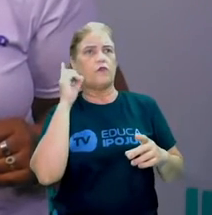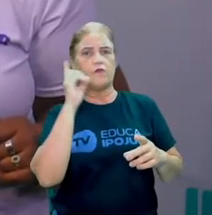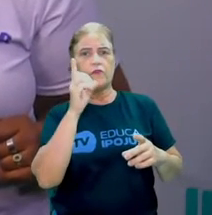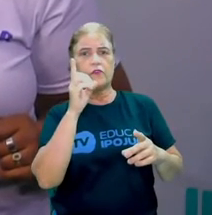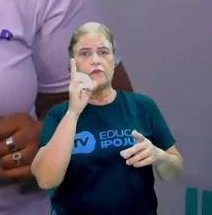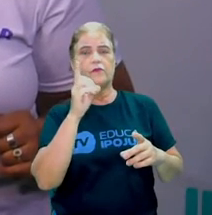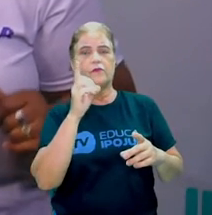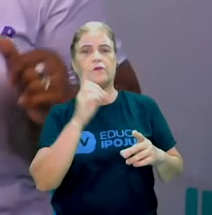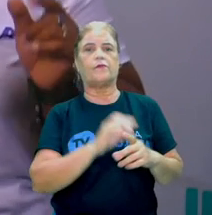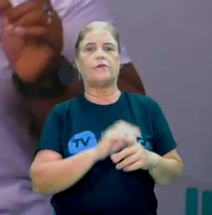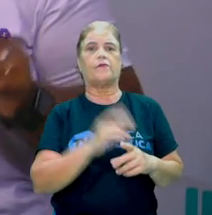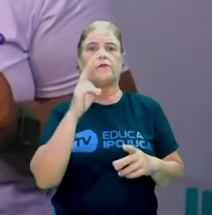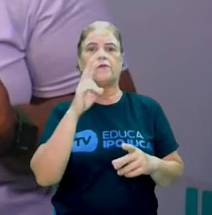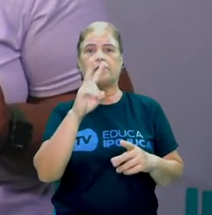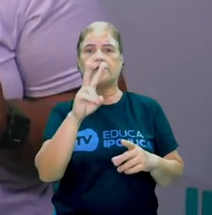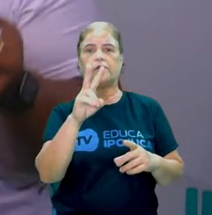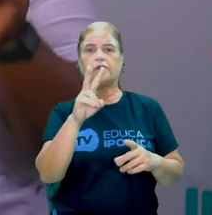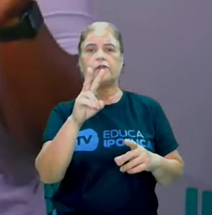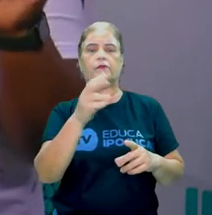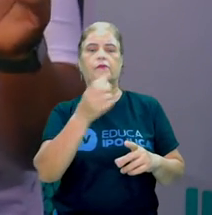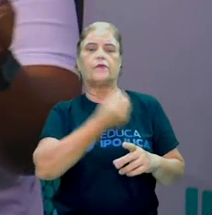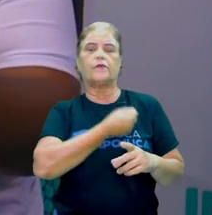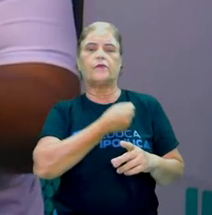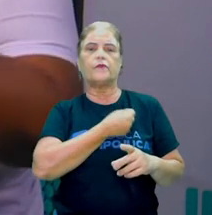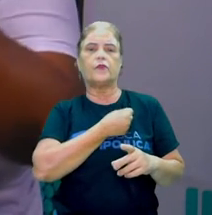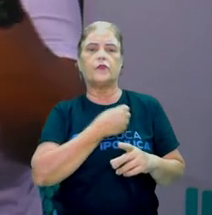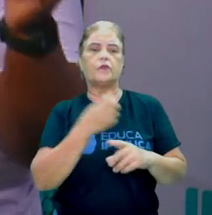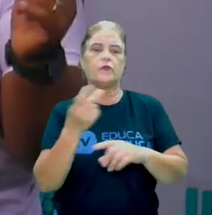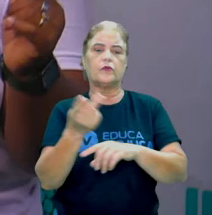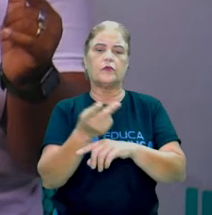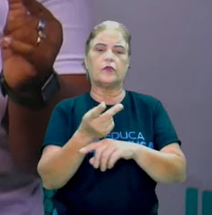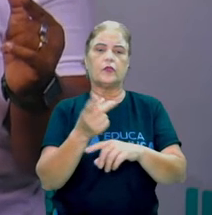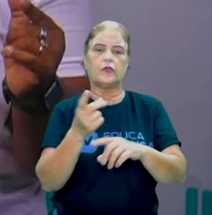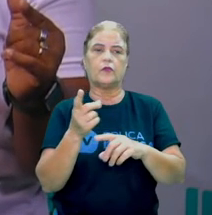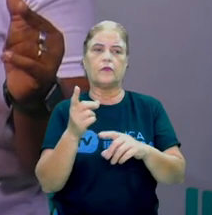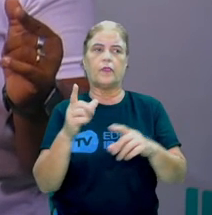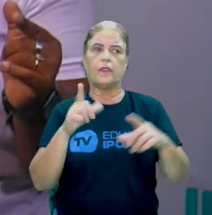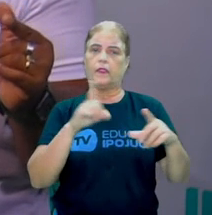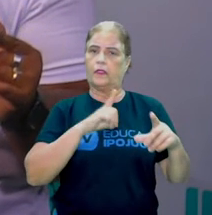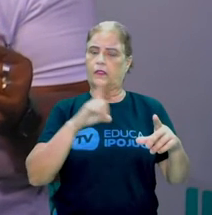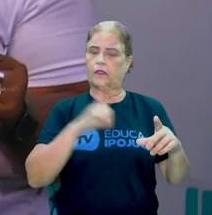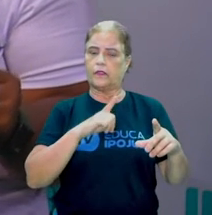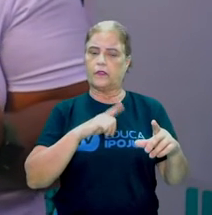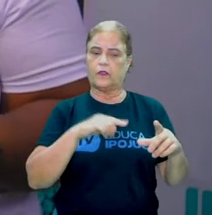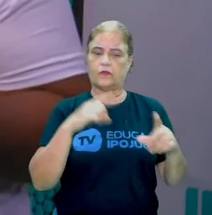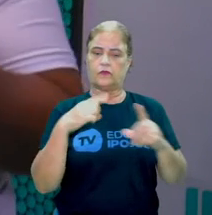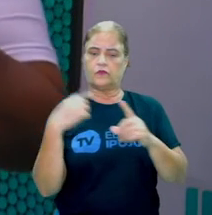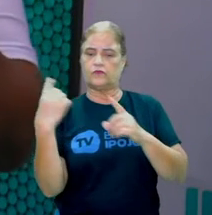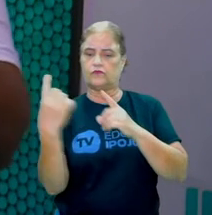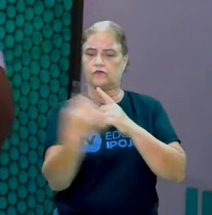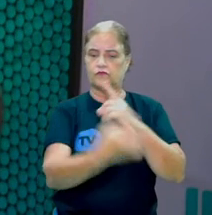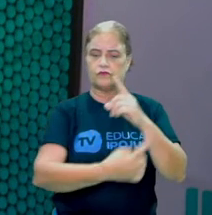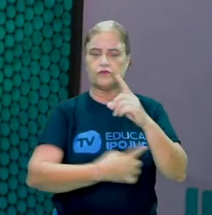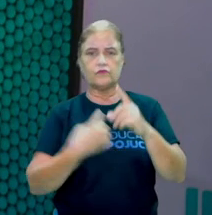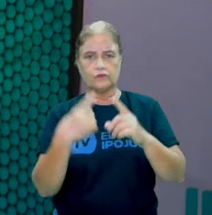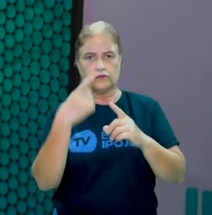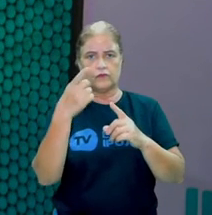certo? Os números que se encontram ao seu redor. Em seguida,